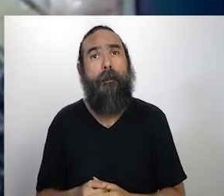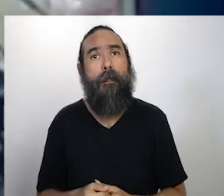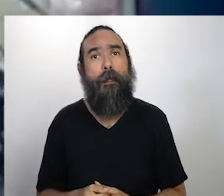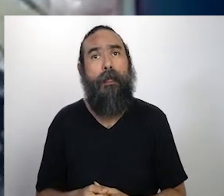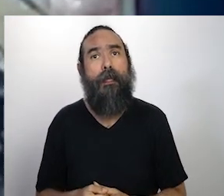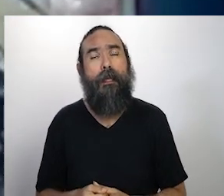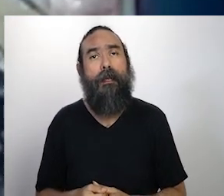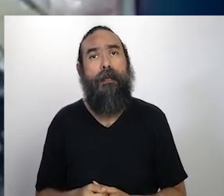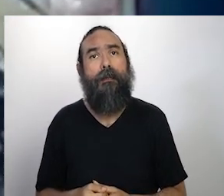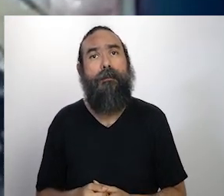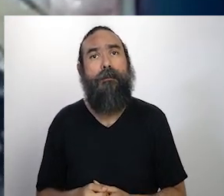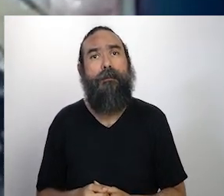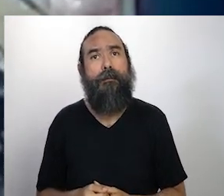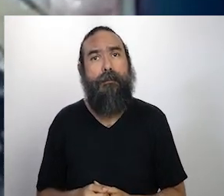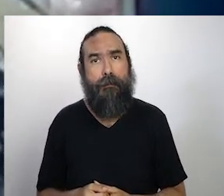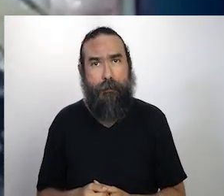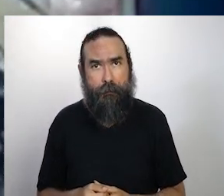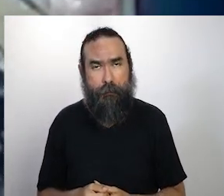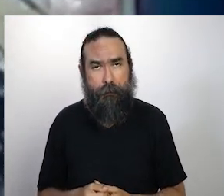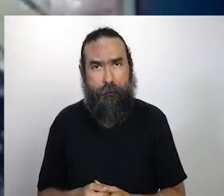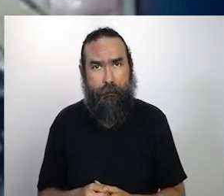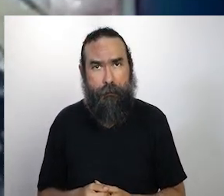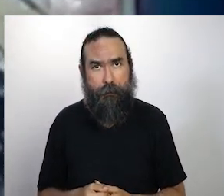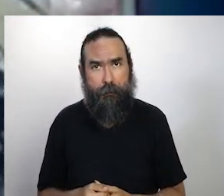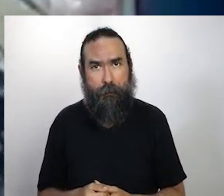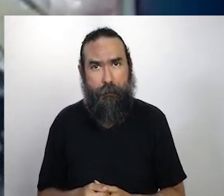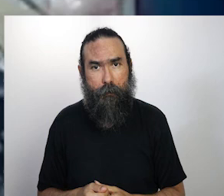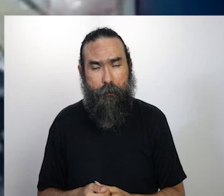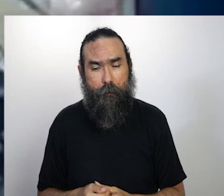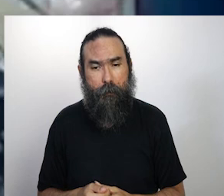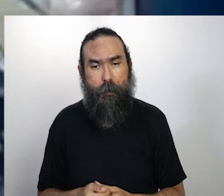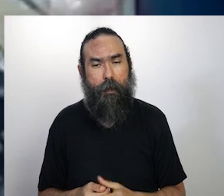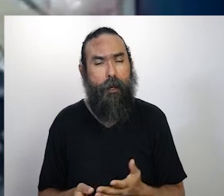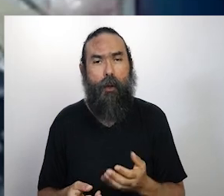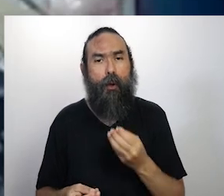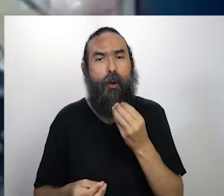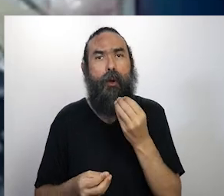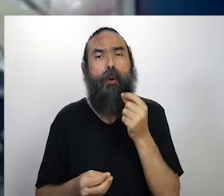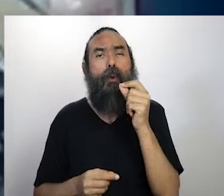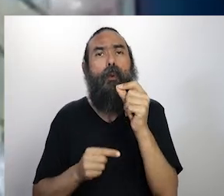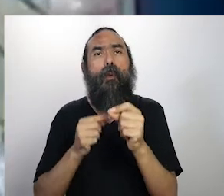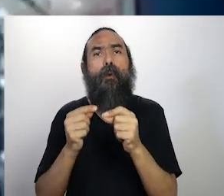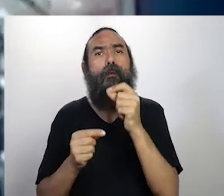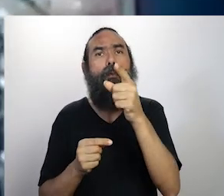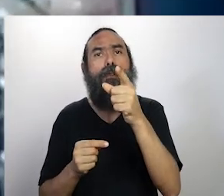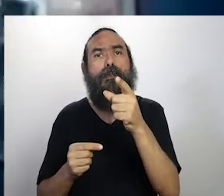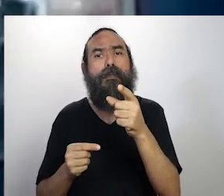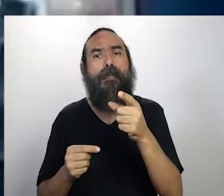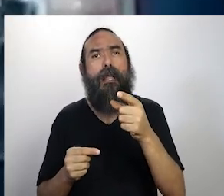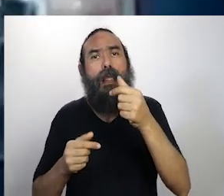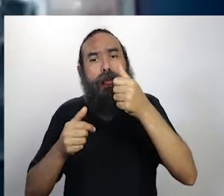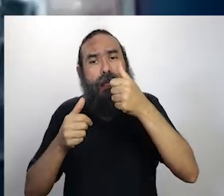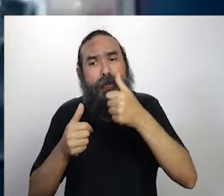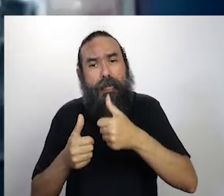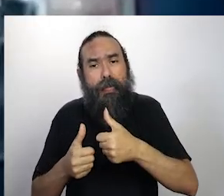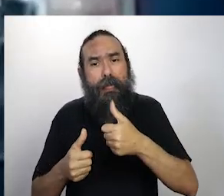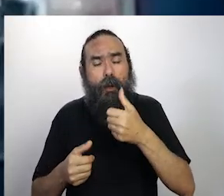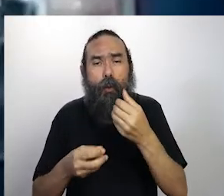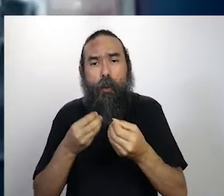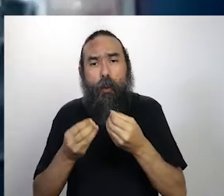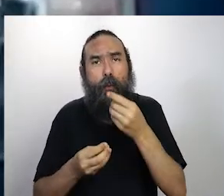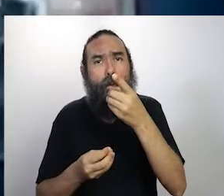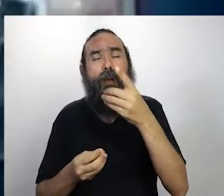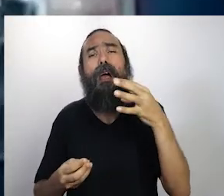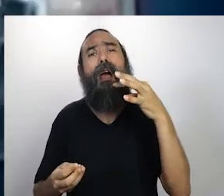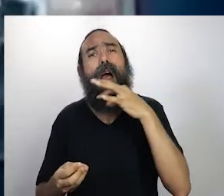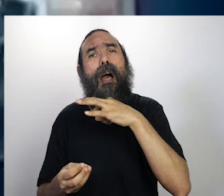o que você tem visto, como é que você avalia essa abertura? Você acha que já é um resultado